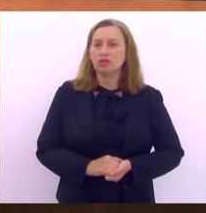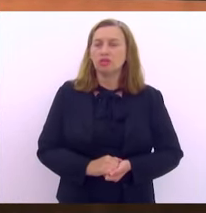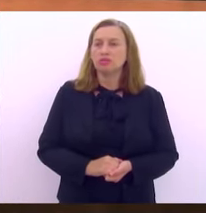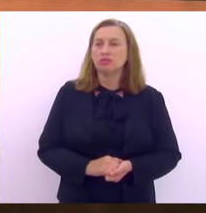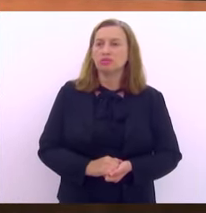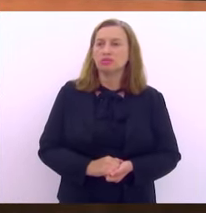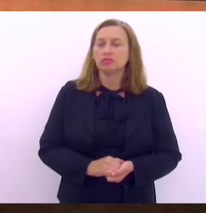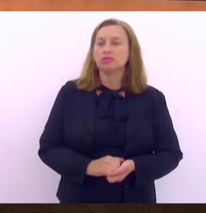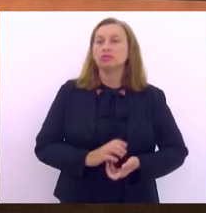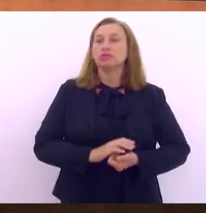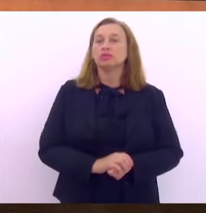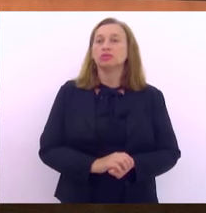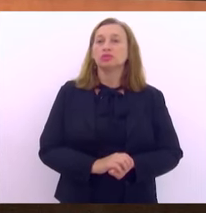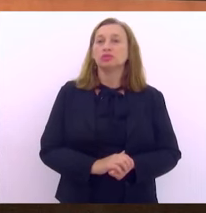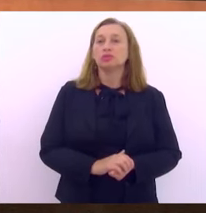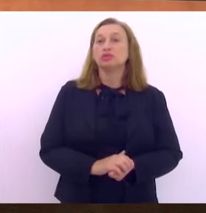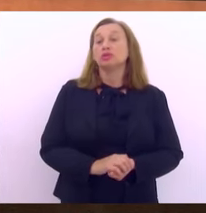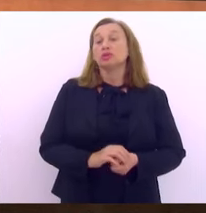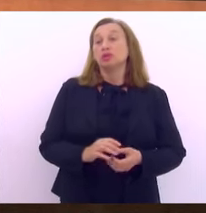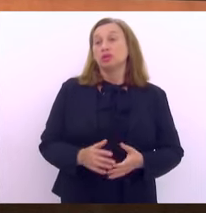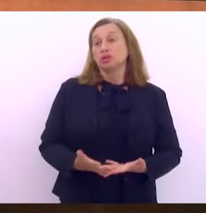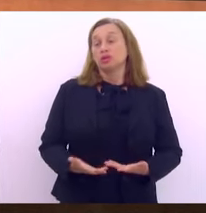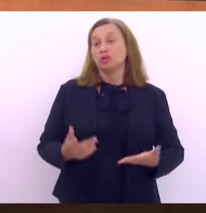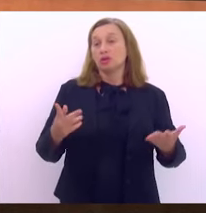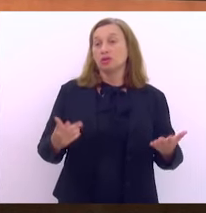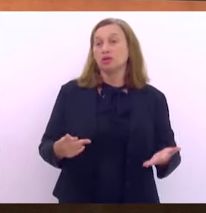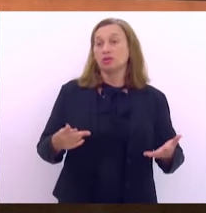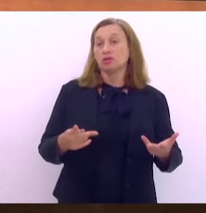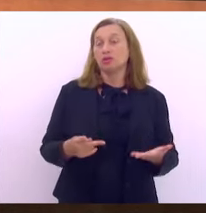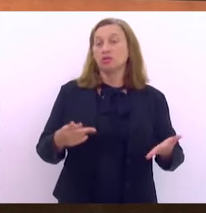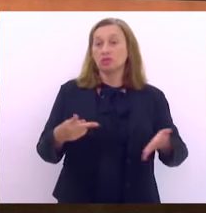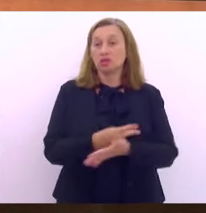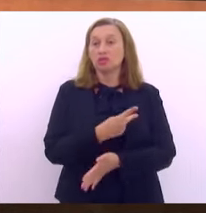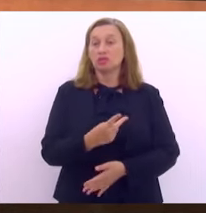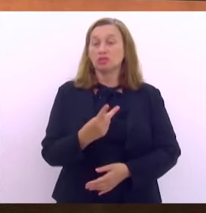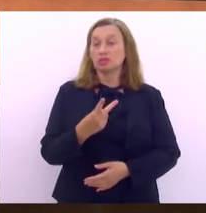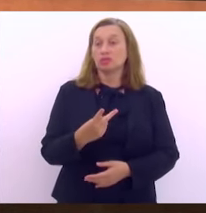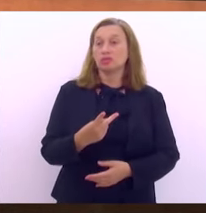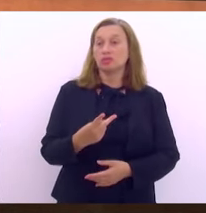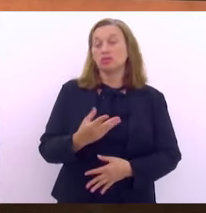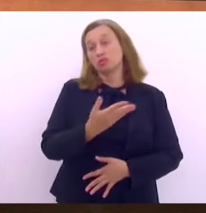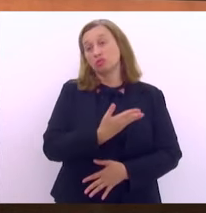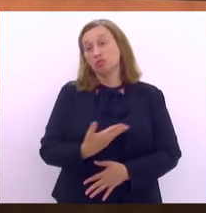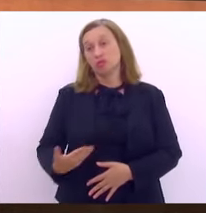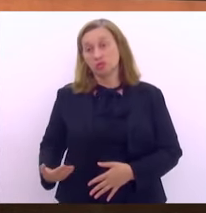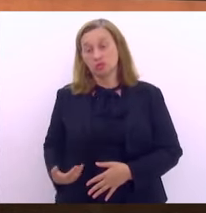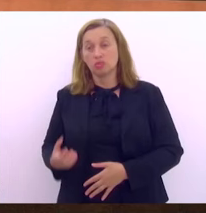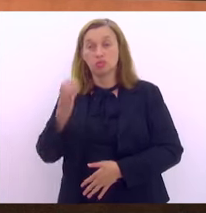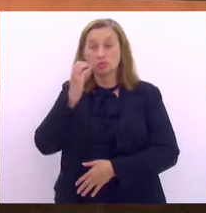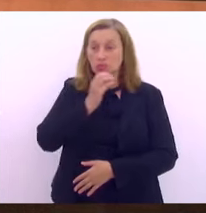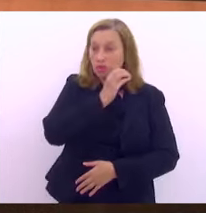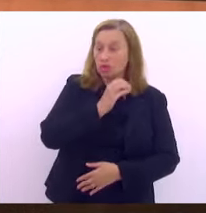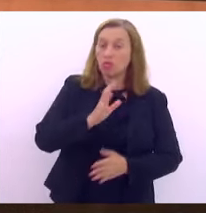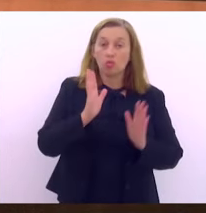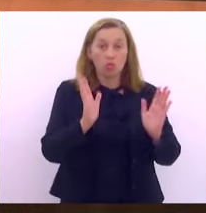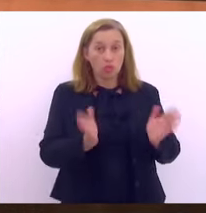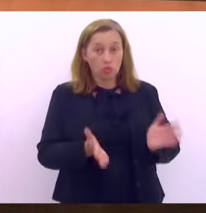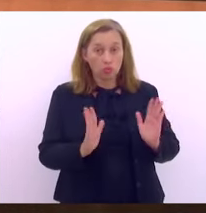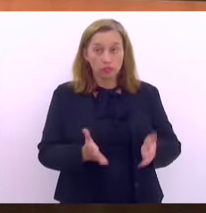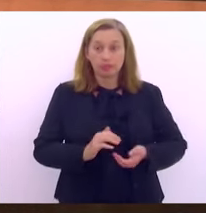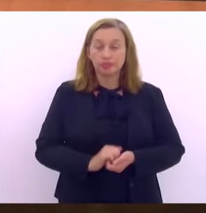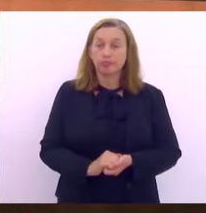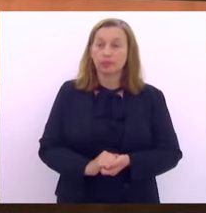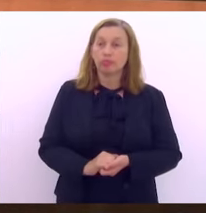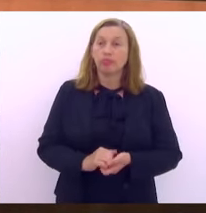escândalo envolvendo o governo Cláudio Castro que eu quero trazer à tona. Em primeiro lugar, hoje se